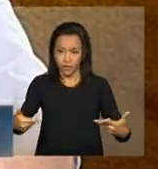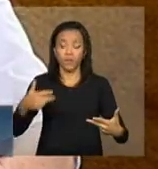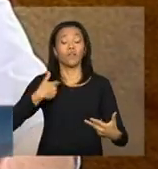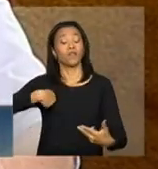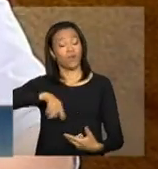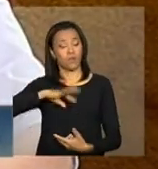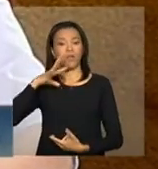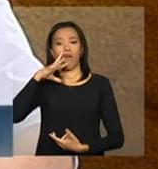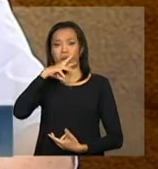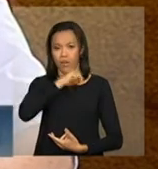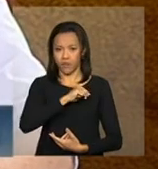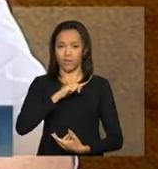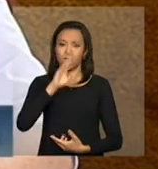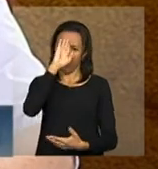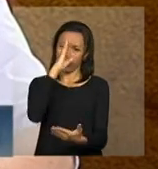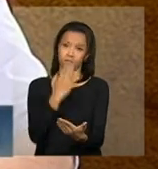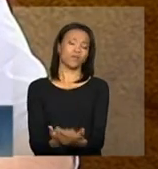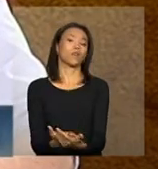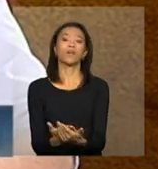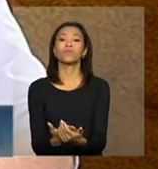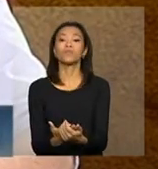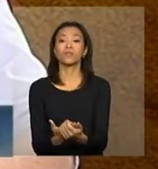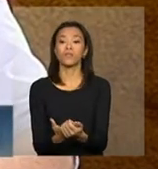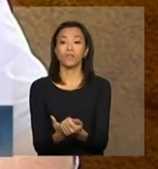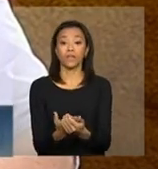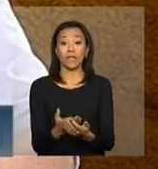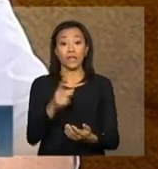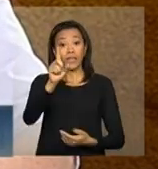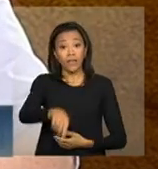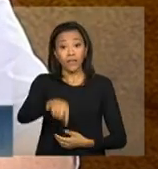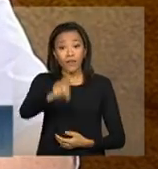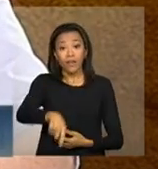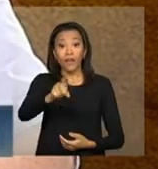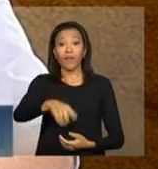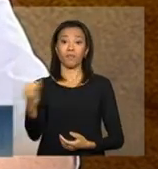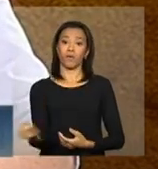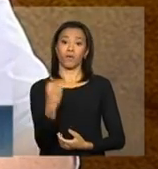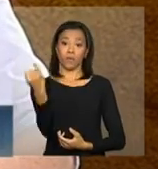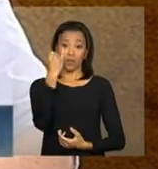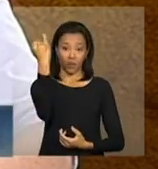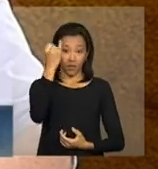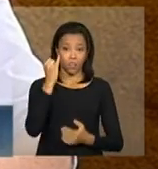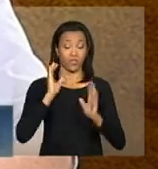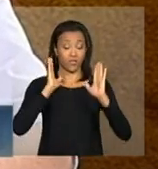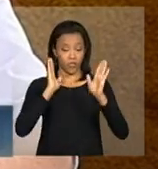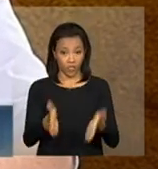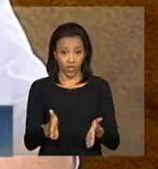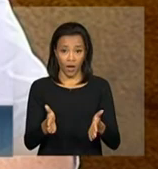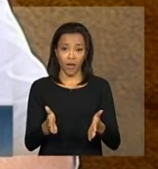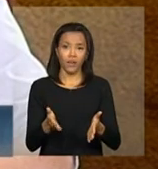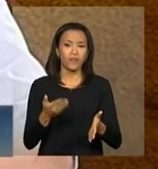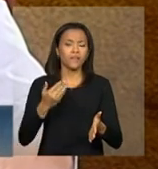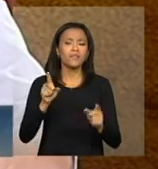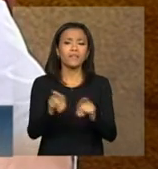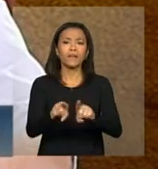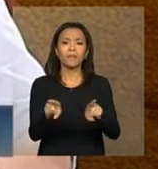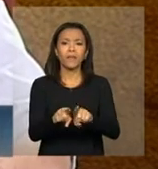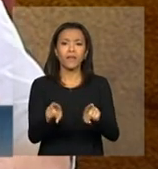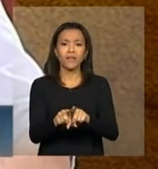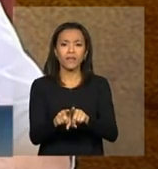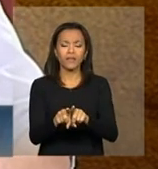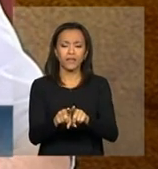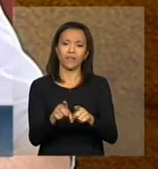nós acreditamos, que é um passo extremamente importante que foi dado e construído